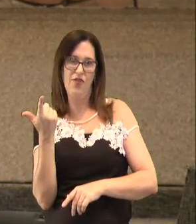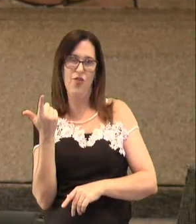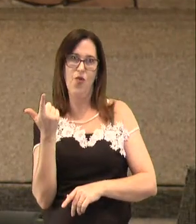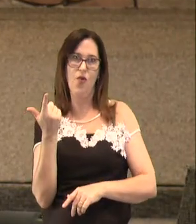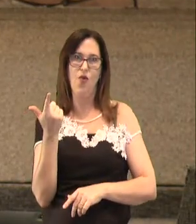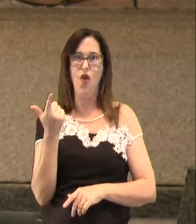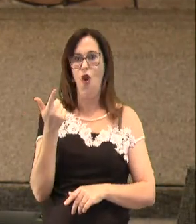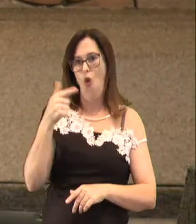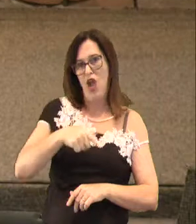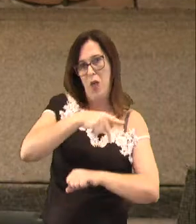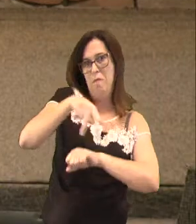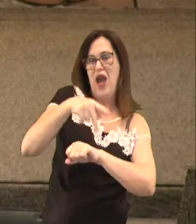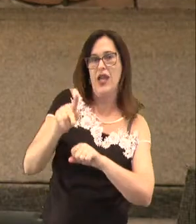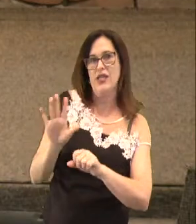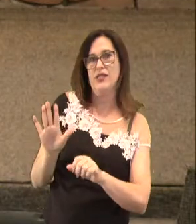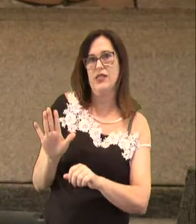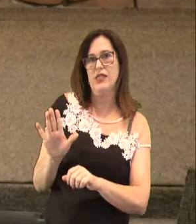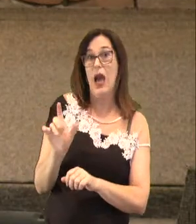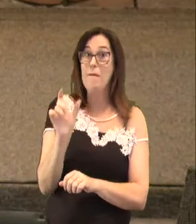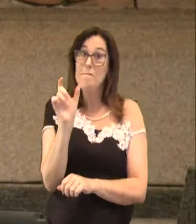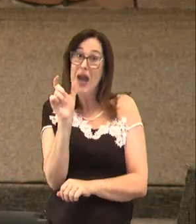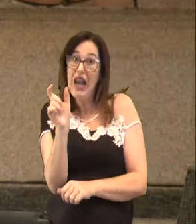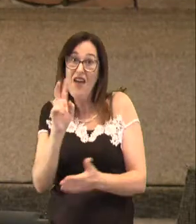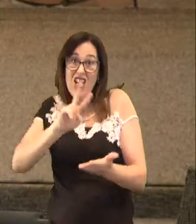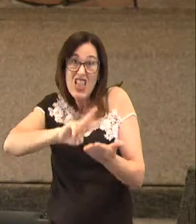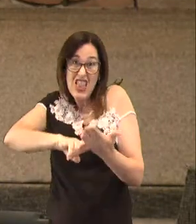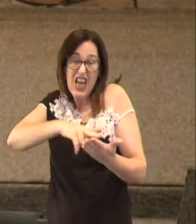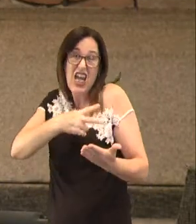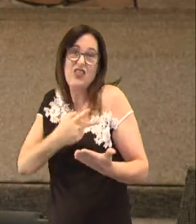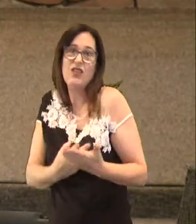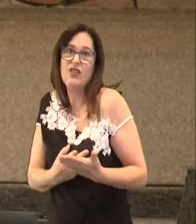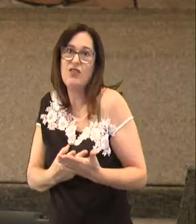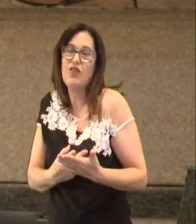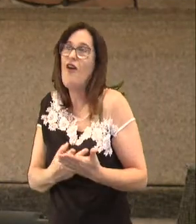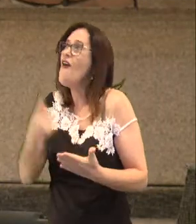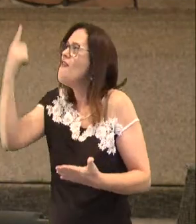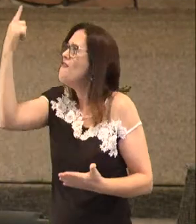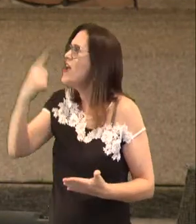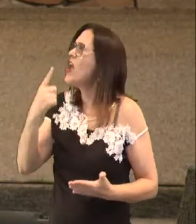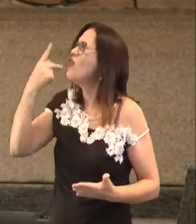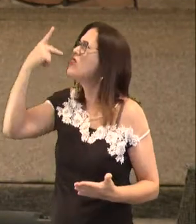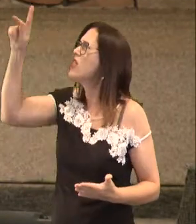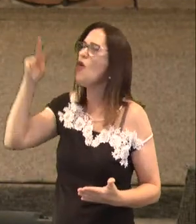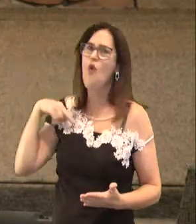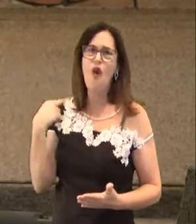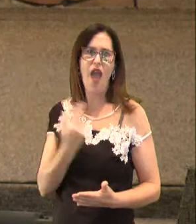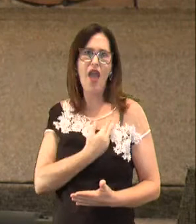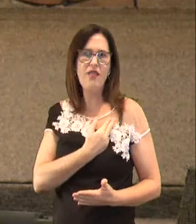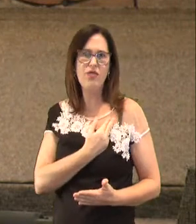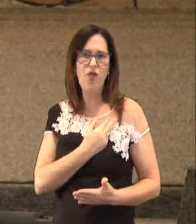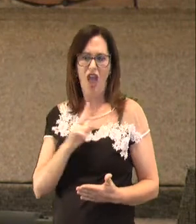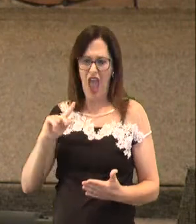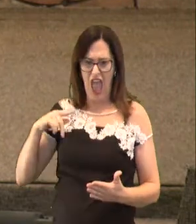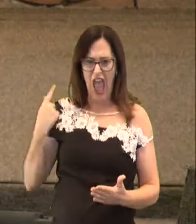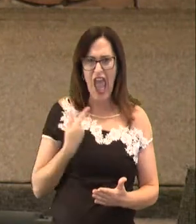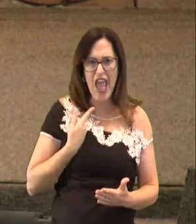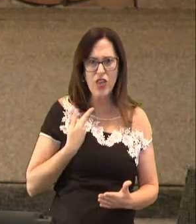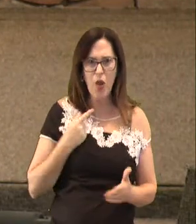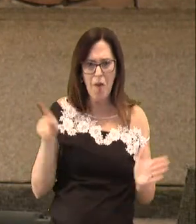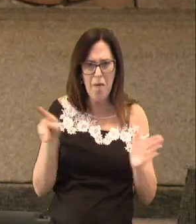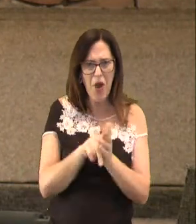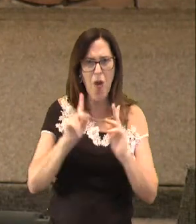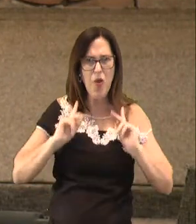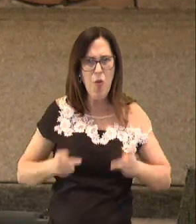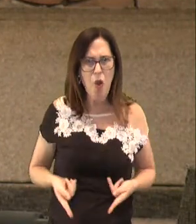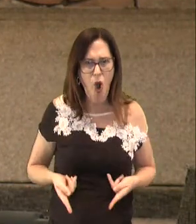aqui, basileia, a palavra que é traduzida como venha o teu reino, não se refere a reino humano, reino físico, reino